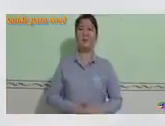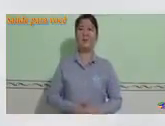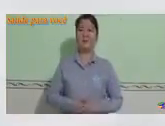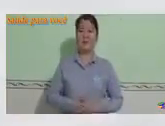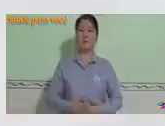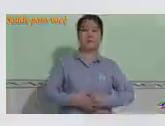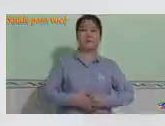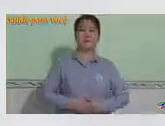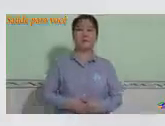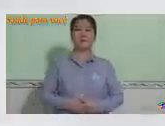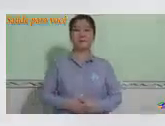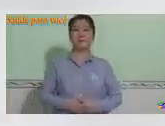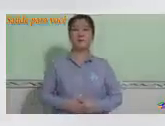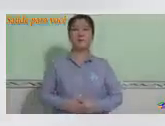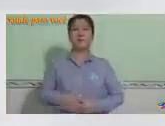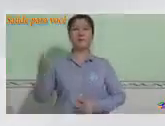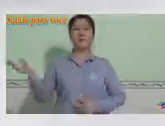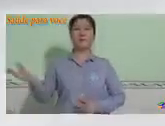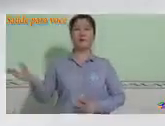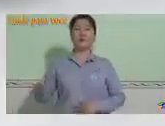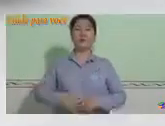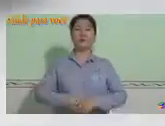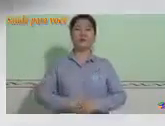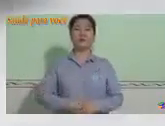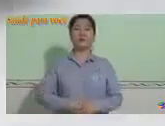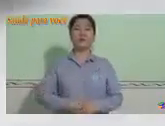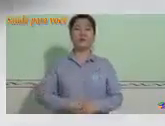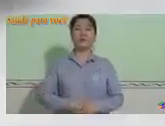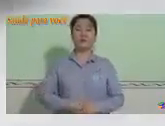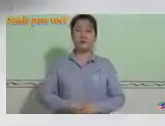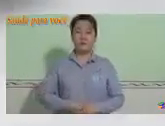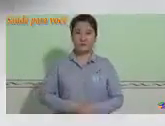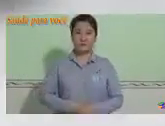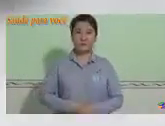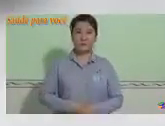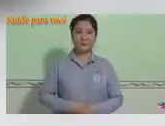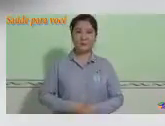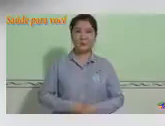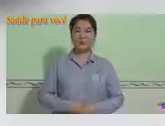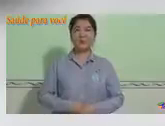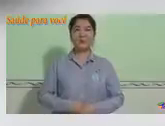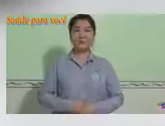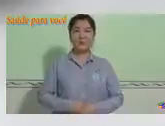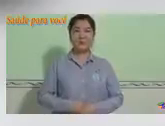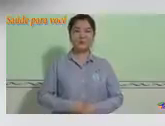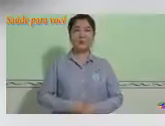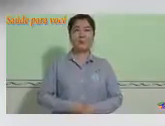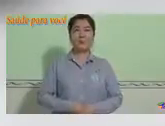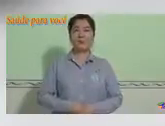os cotovelos ligeiramente dobrados. Ponto e vírgula. Retorna à posição inicial com as mãos ao nível dos